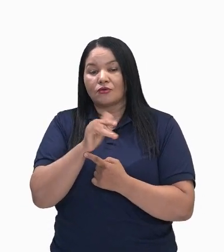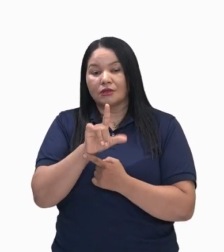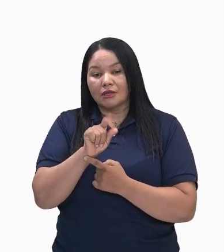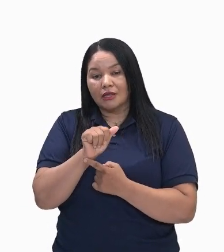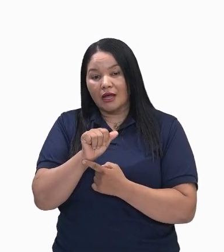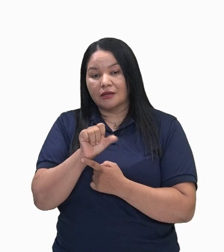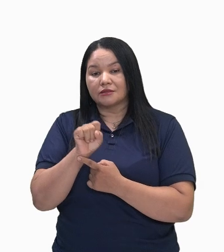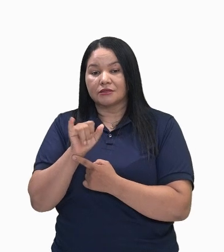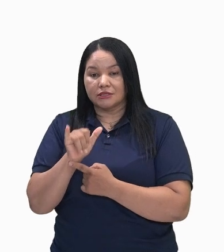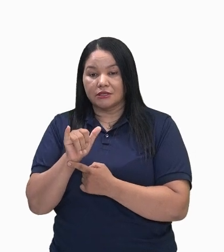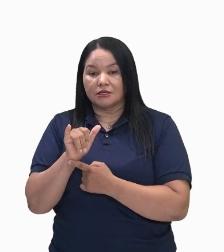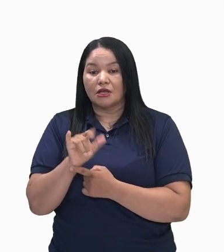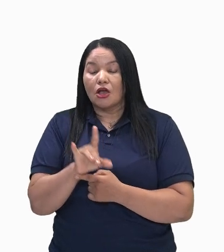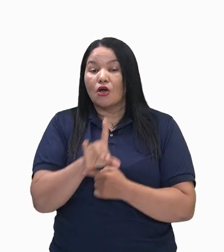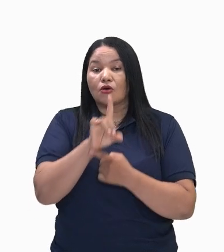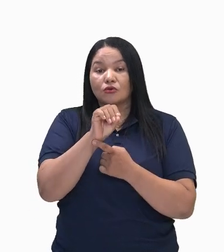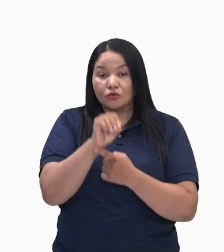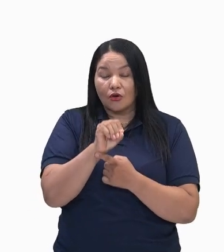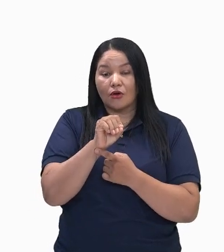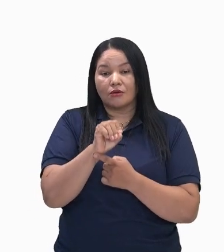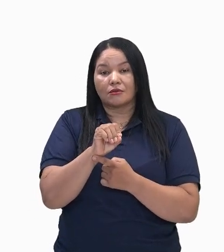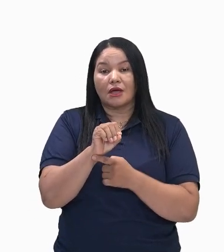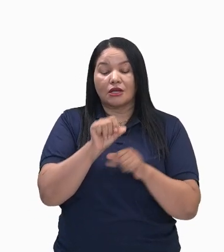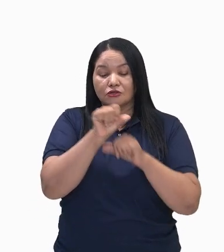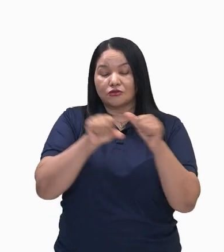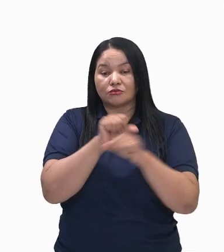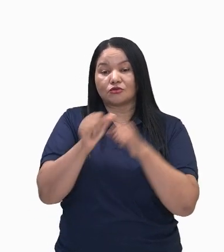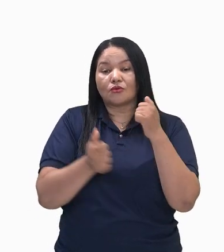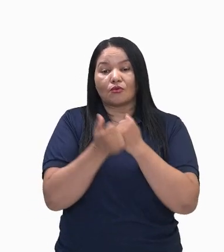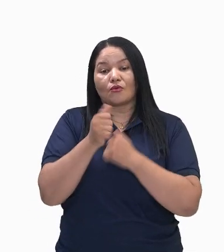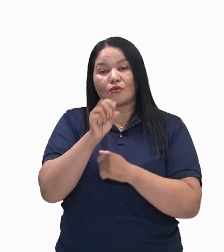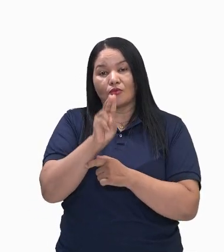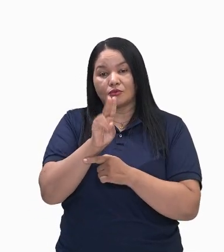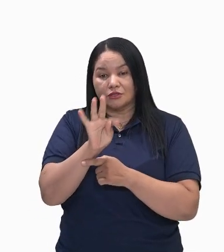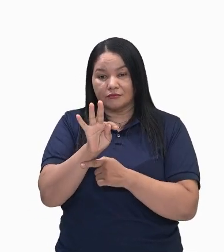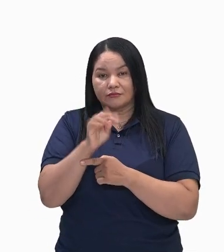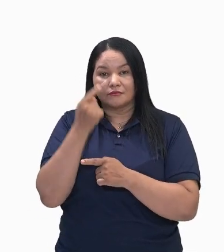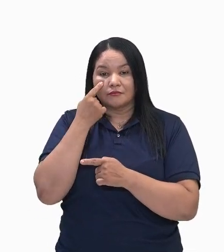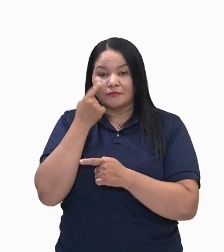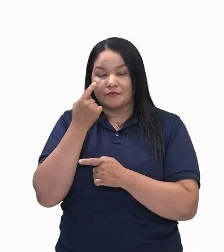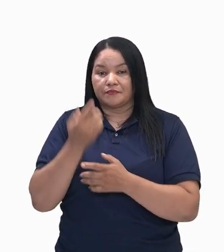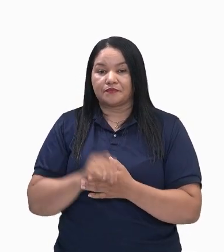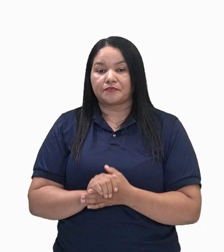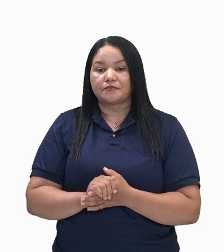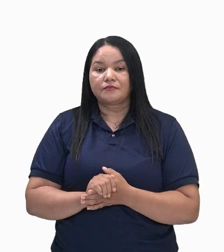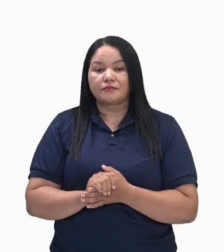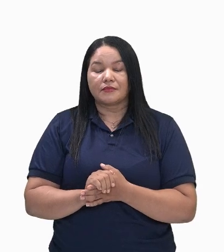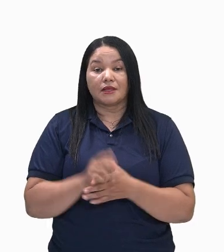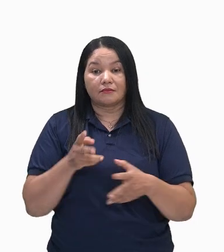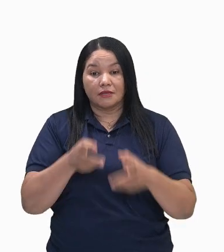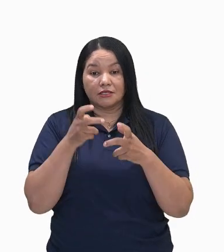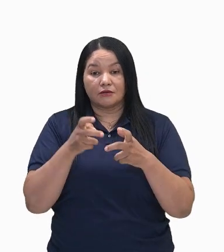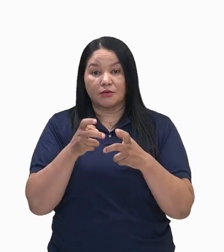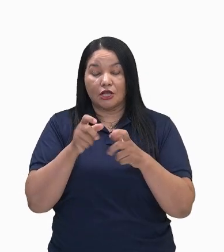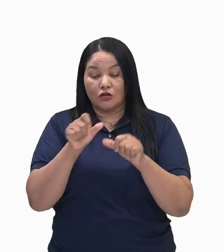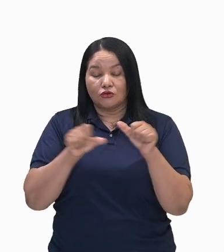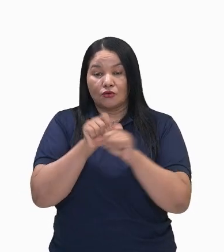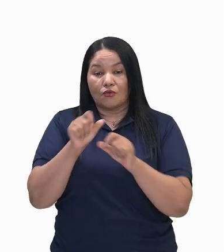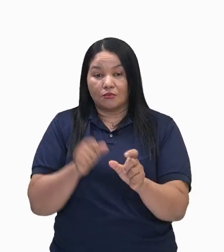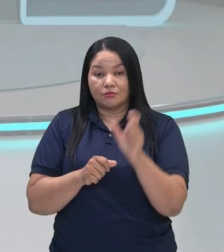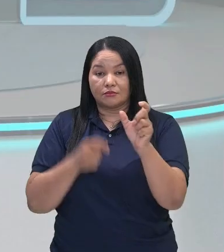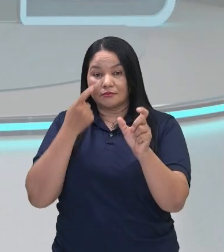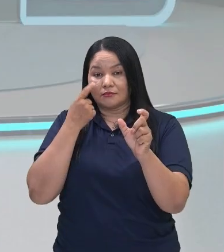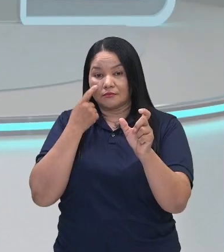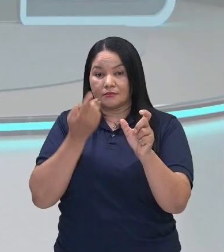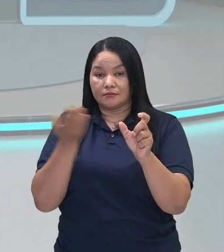o dó substituiu o ut. Olha só comigo aqui. Vamos perceber que ele tirou deste hino.